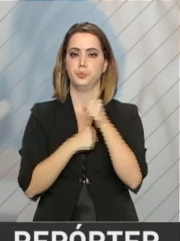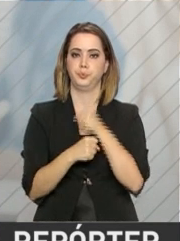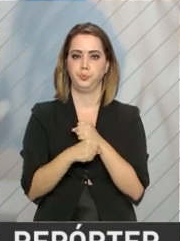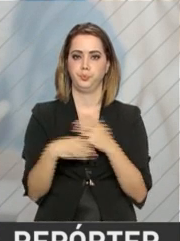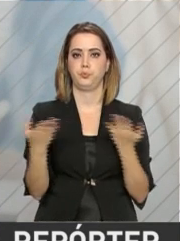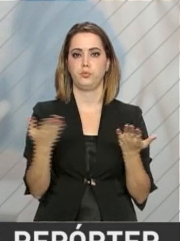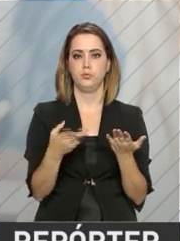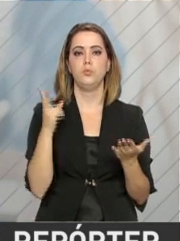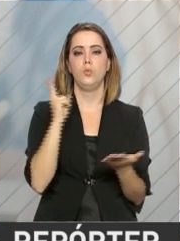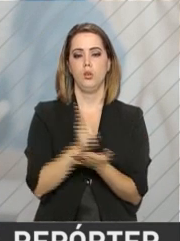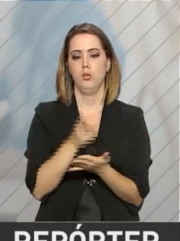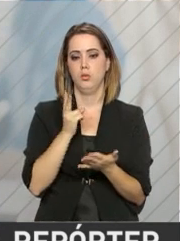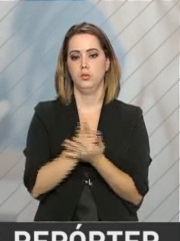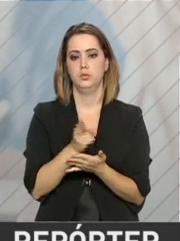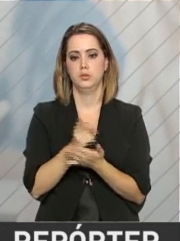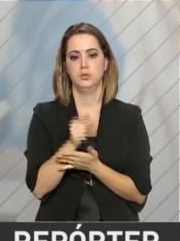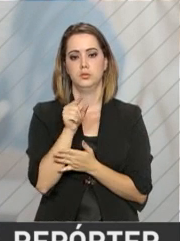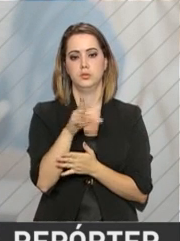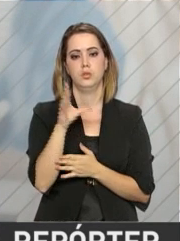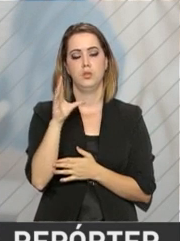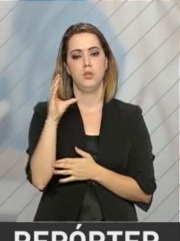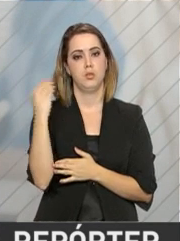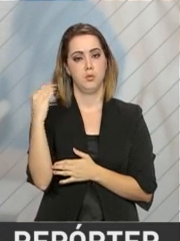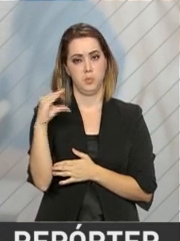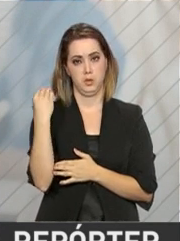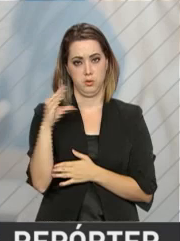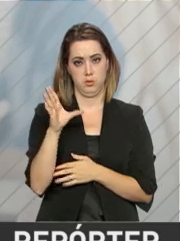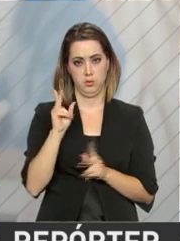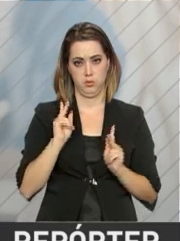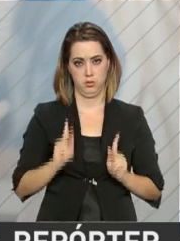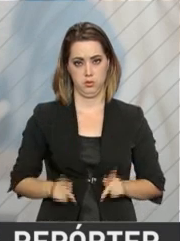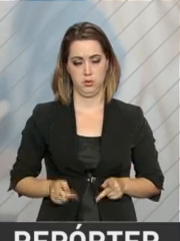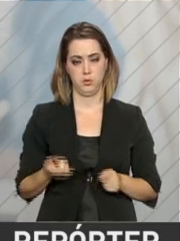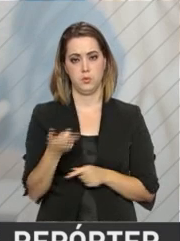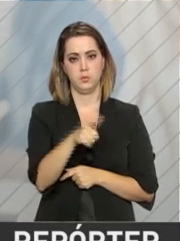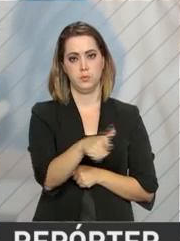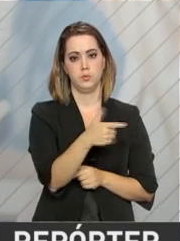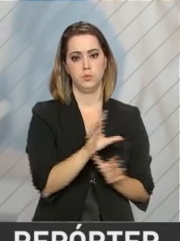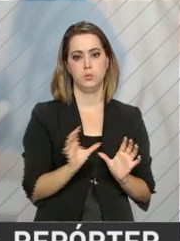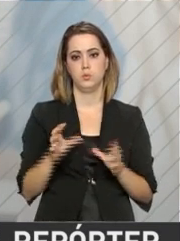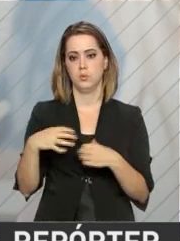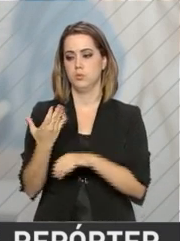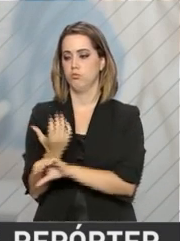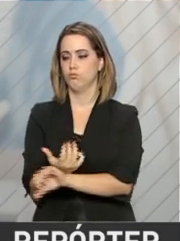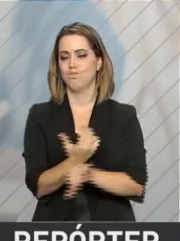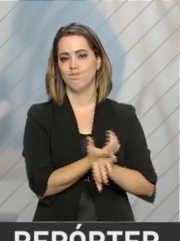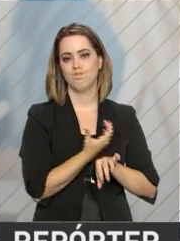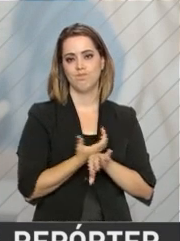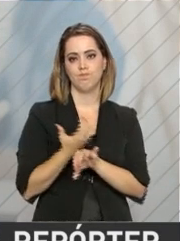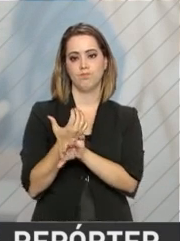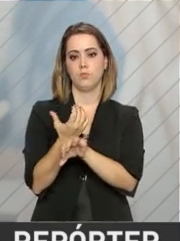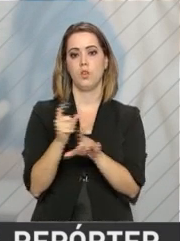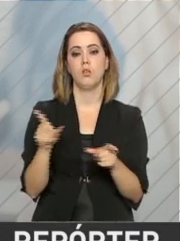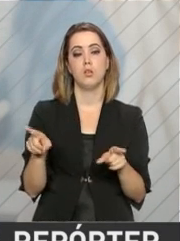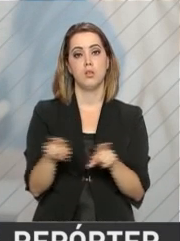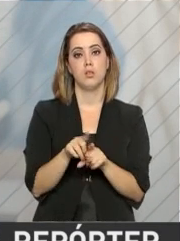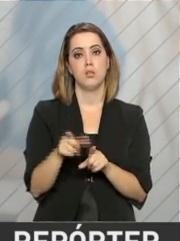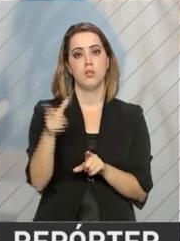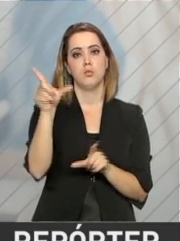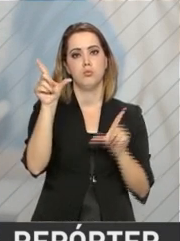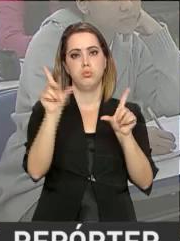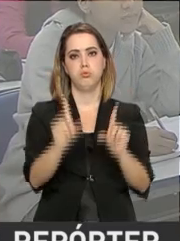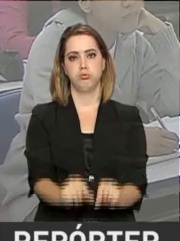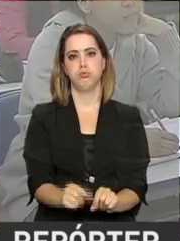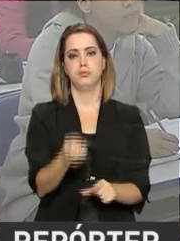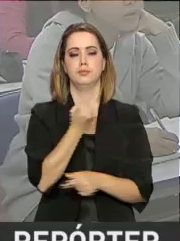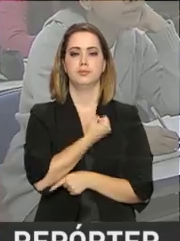o mesmo foi verificado no caso das ciências humanas nas outras áreas de conhecimento as médias caíram de um ano para